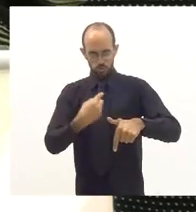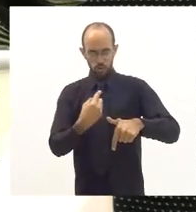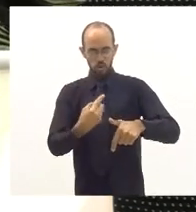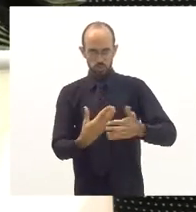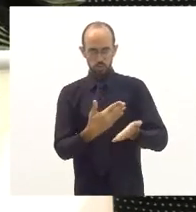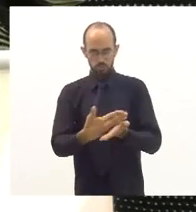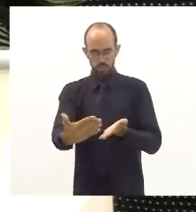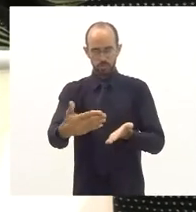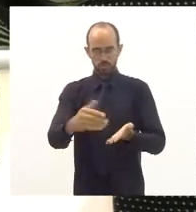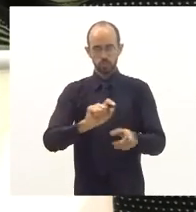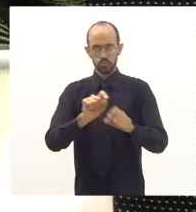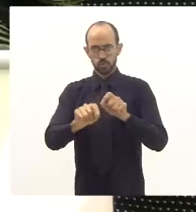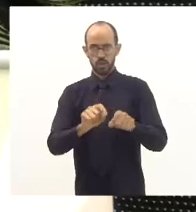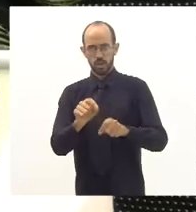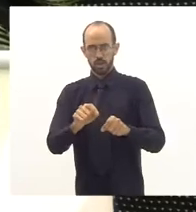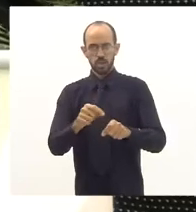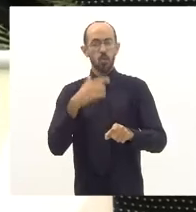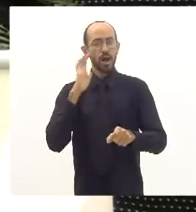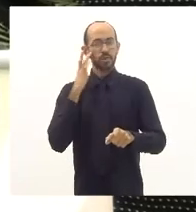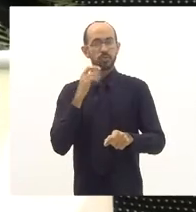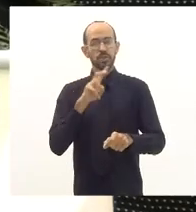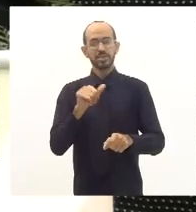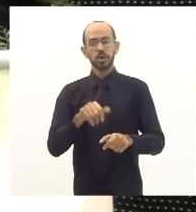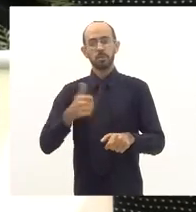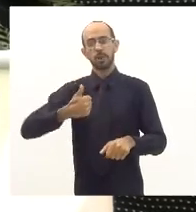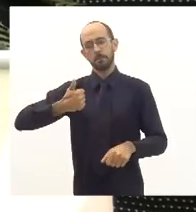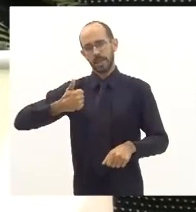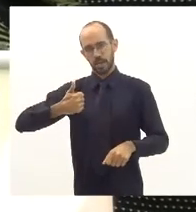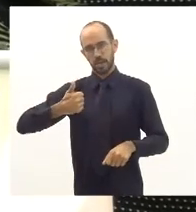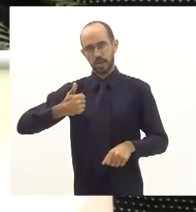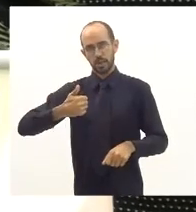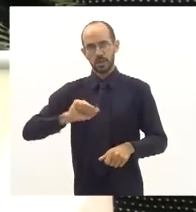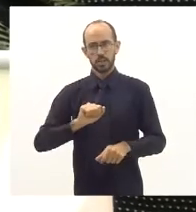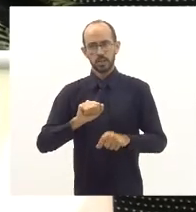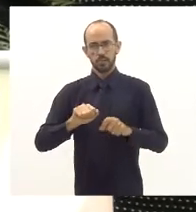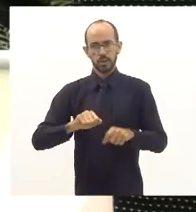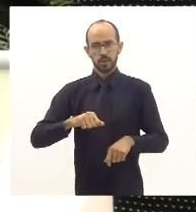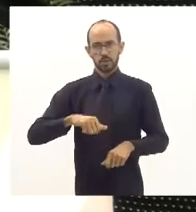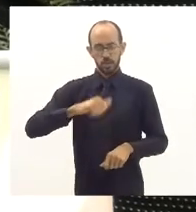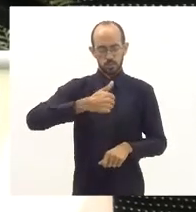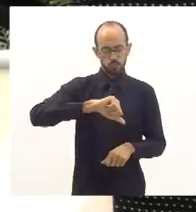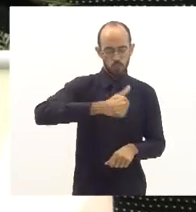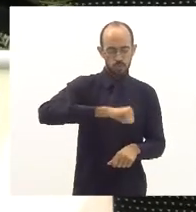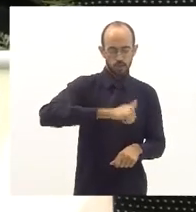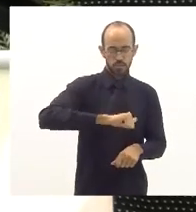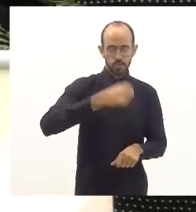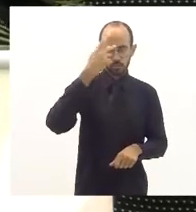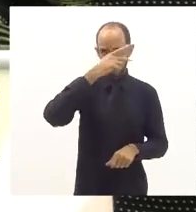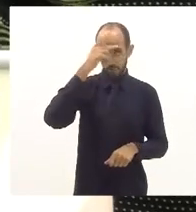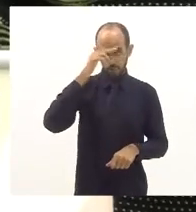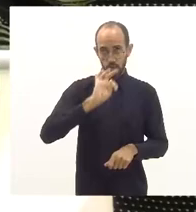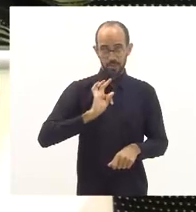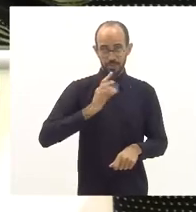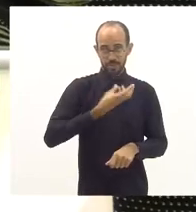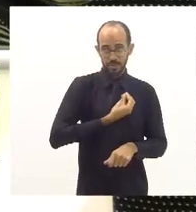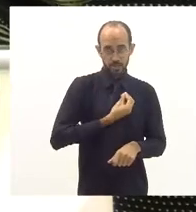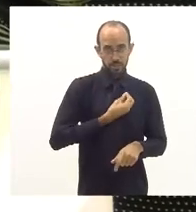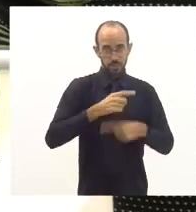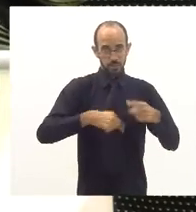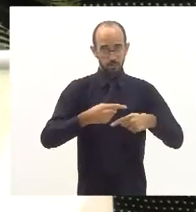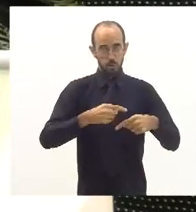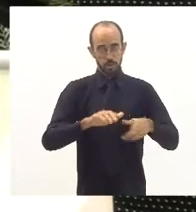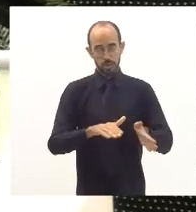que creio que será inédita, é o primeiro caso de requalificação civil de pessoa trans